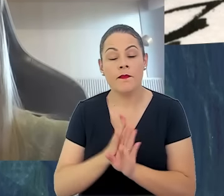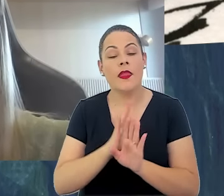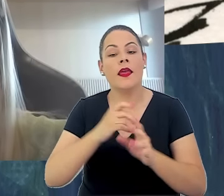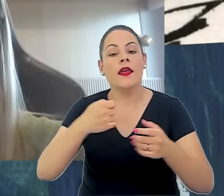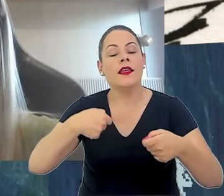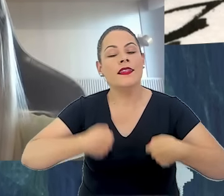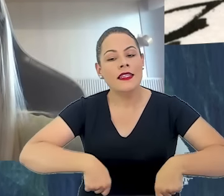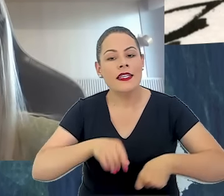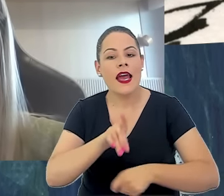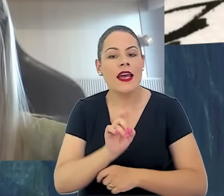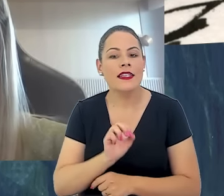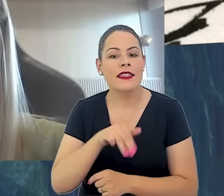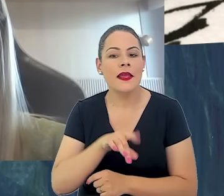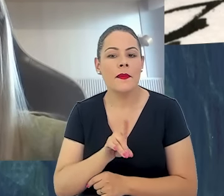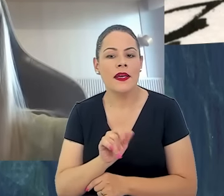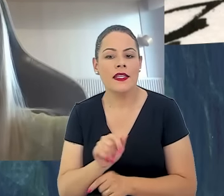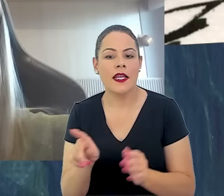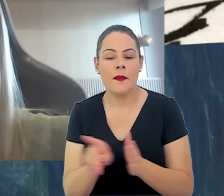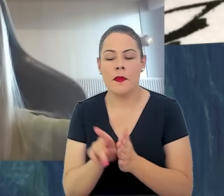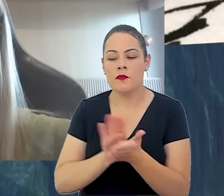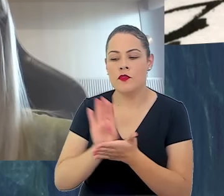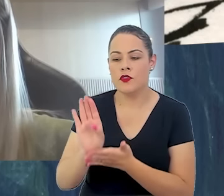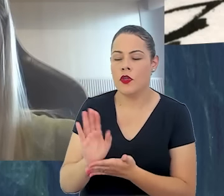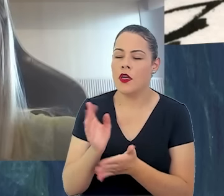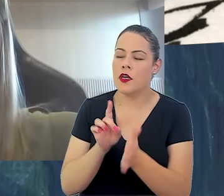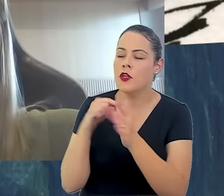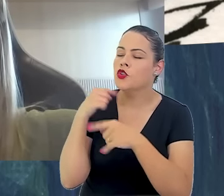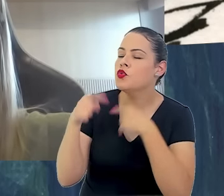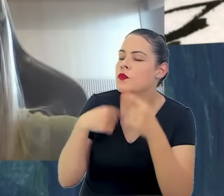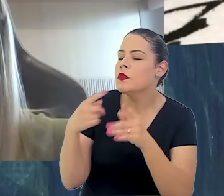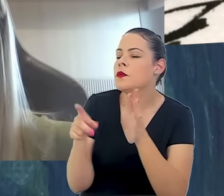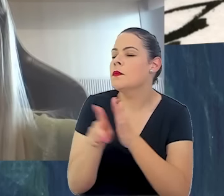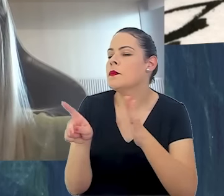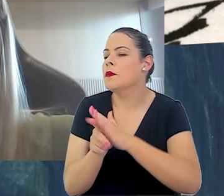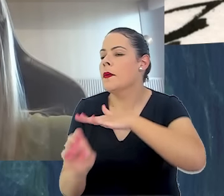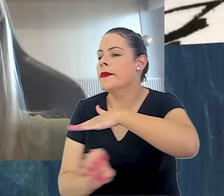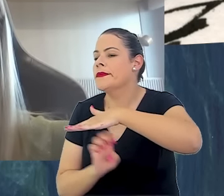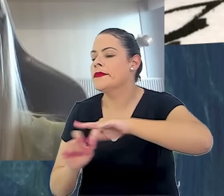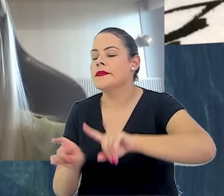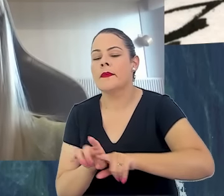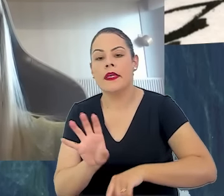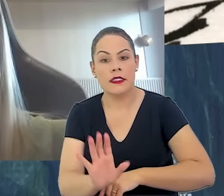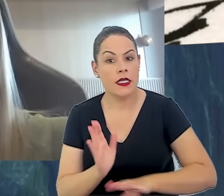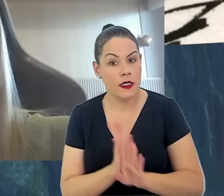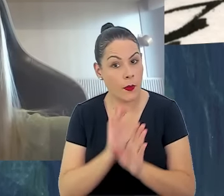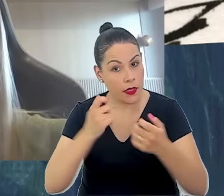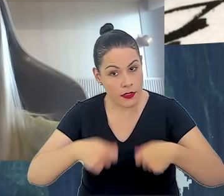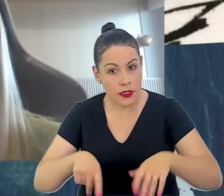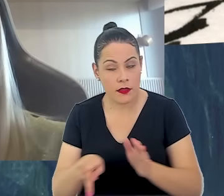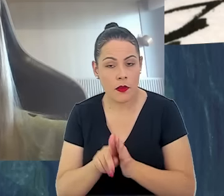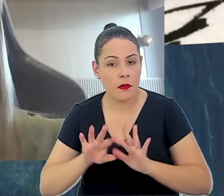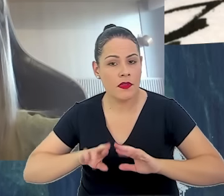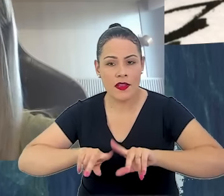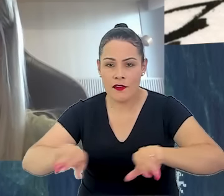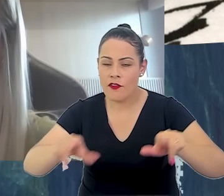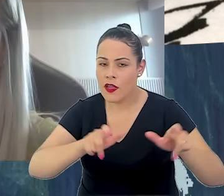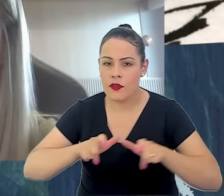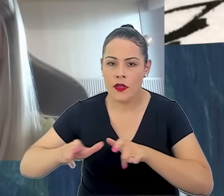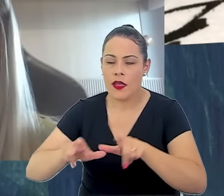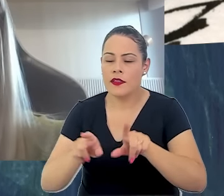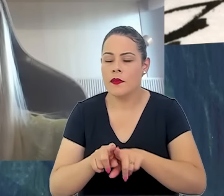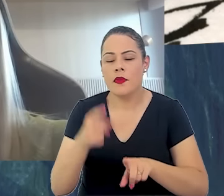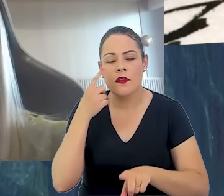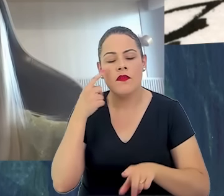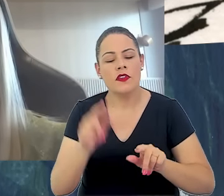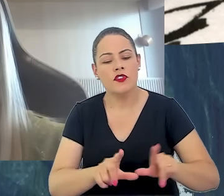é a demanda dos investidores questionando as companhias, né, o mercado, putz, isso é necessário, seja em disclosure, seja